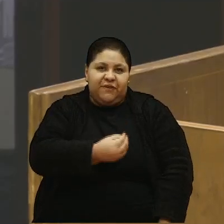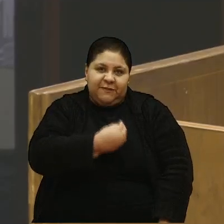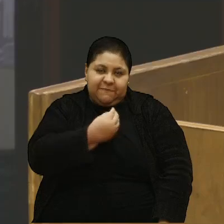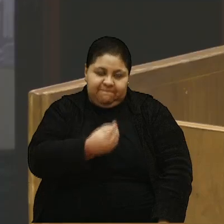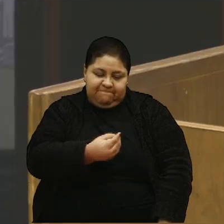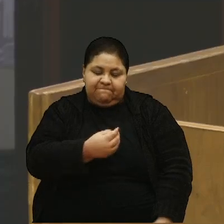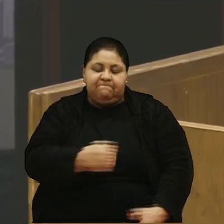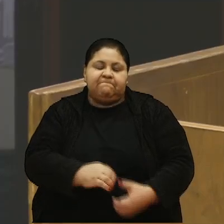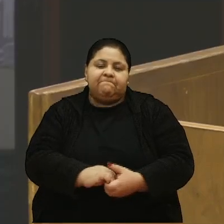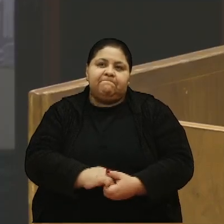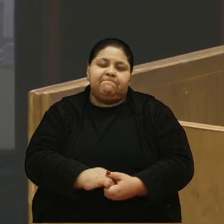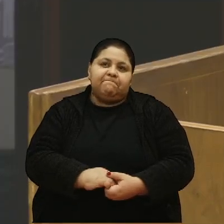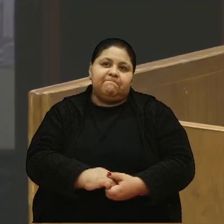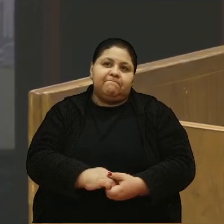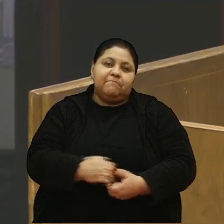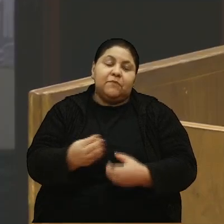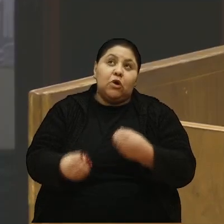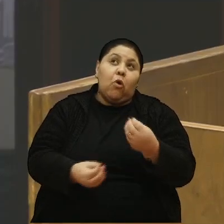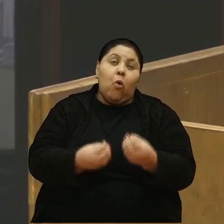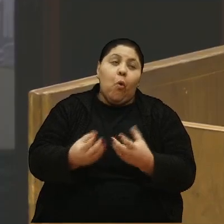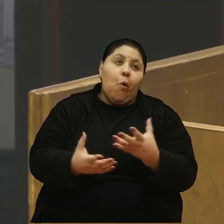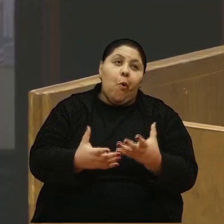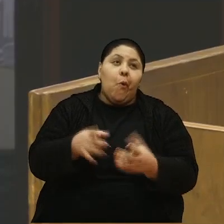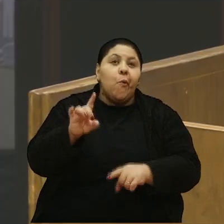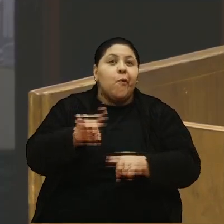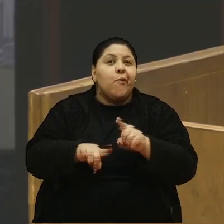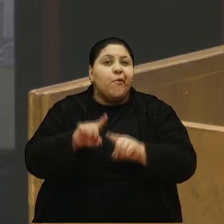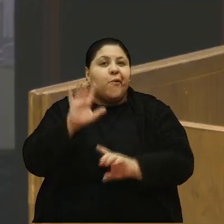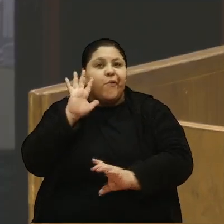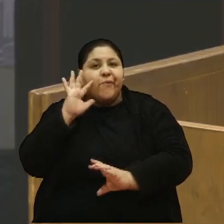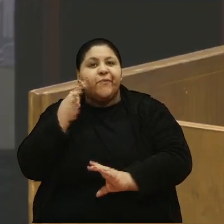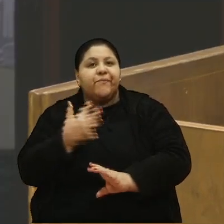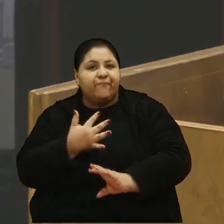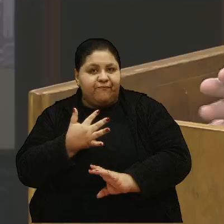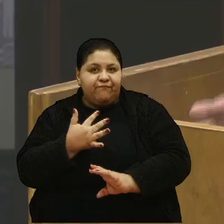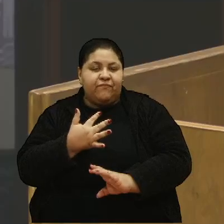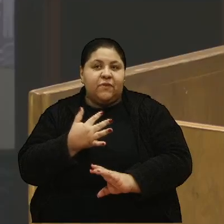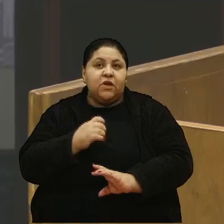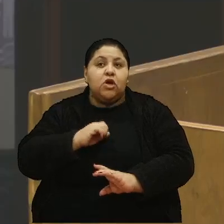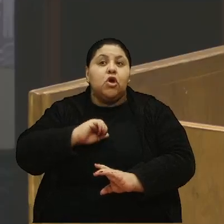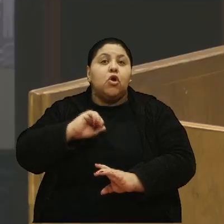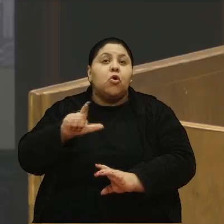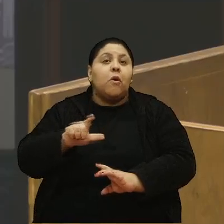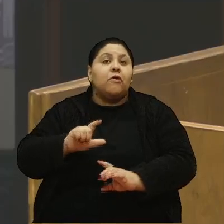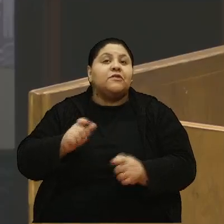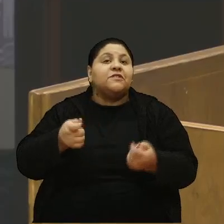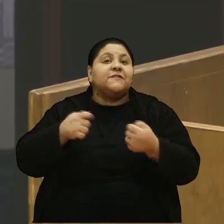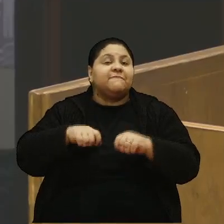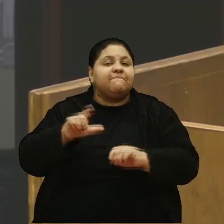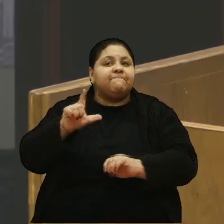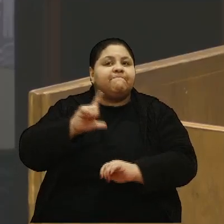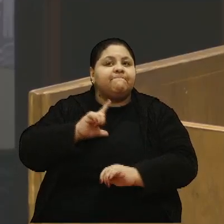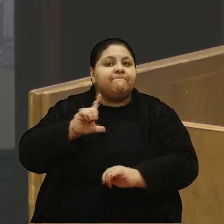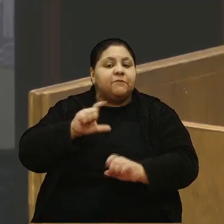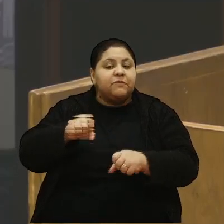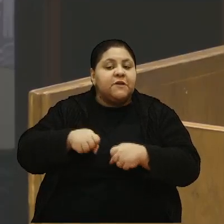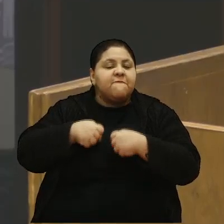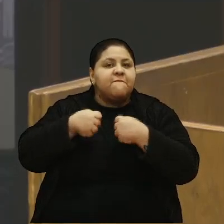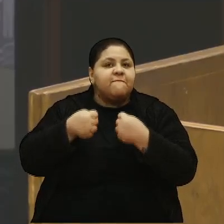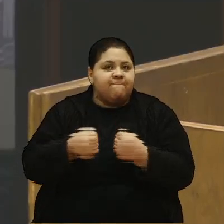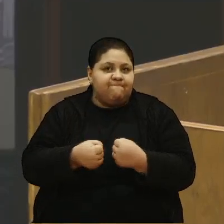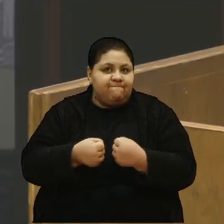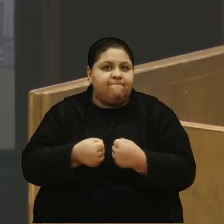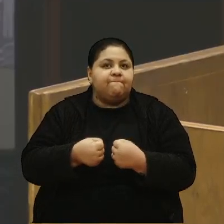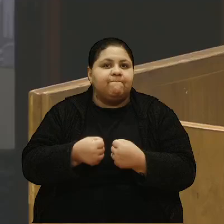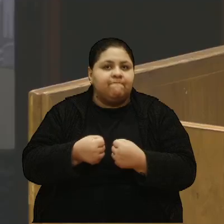de vida de como as coisas acontecem e quais as necessidades que nós temos que enfrentar do ponto